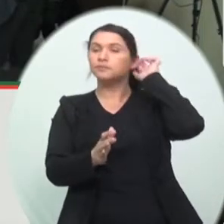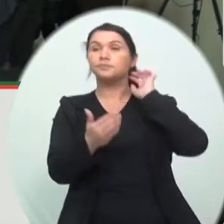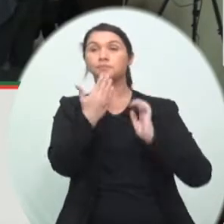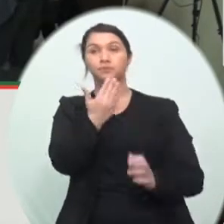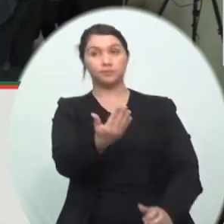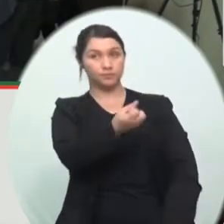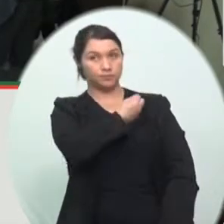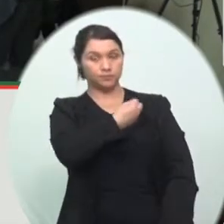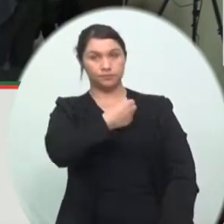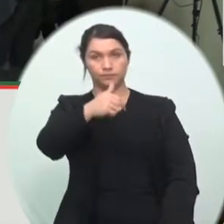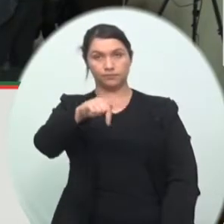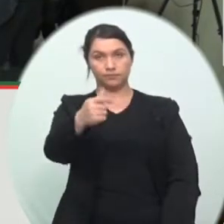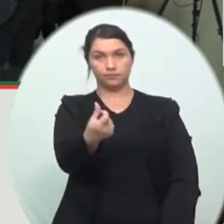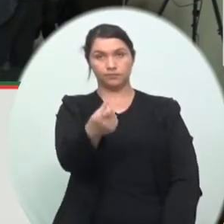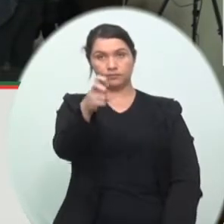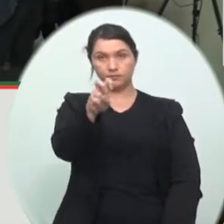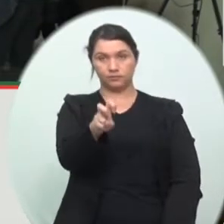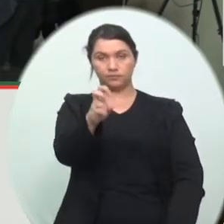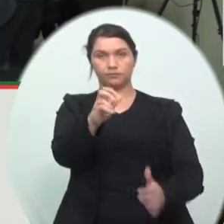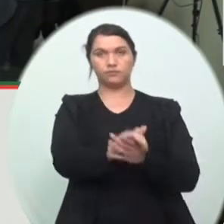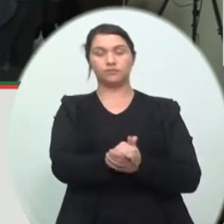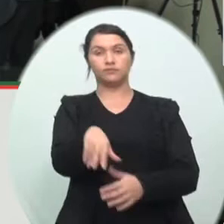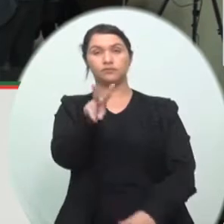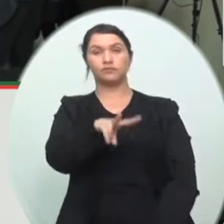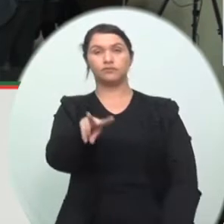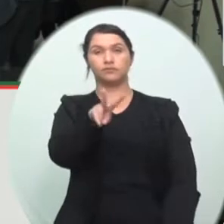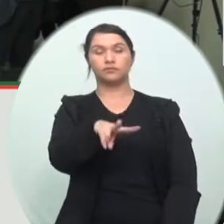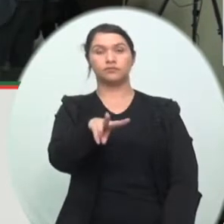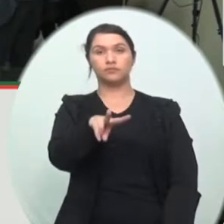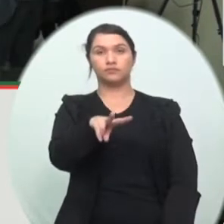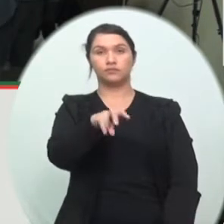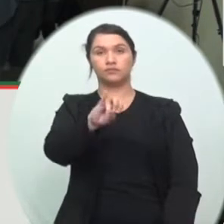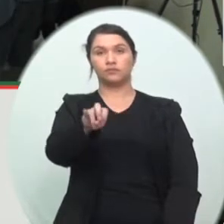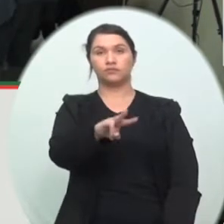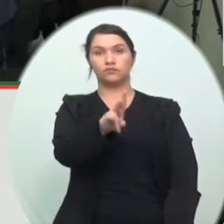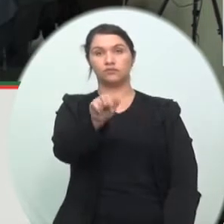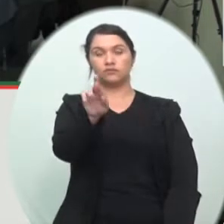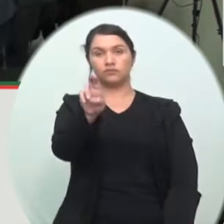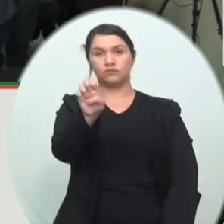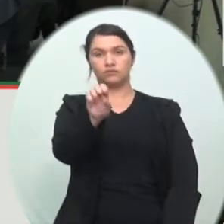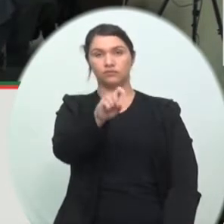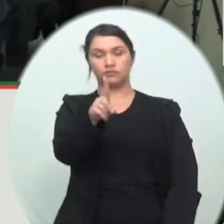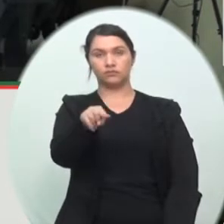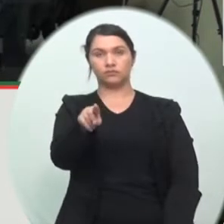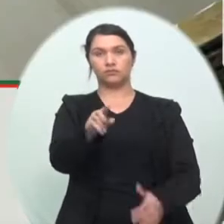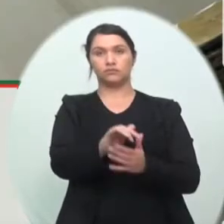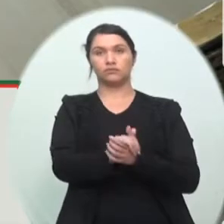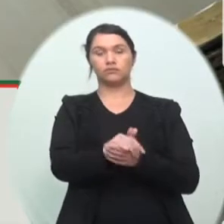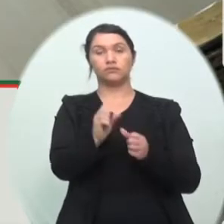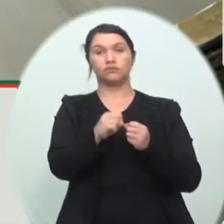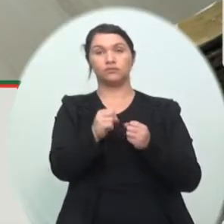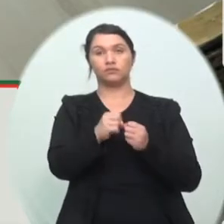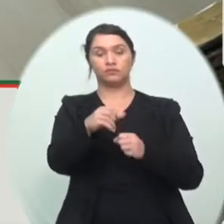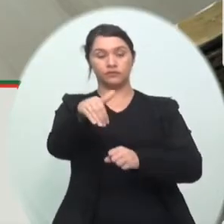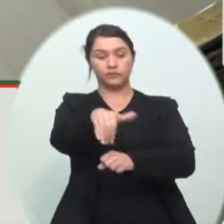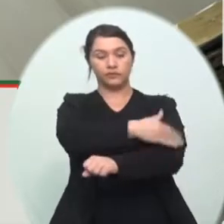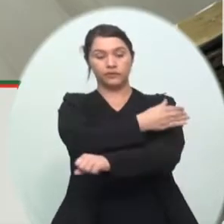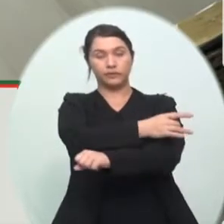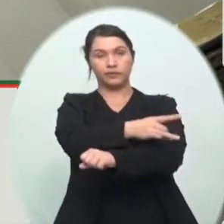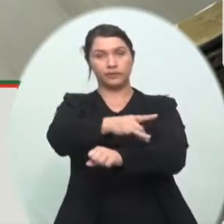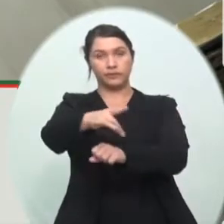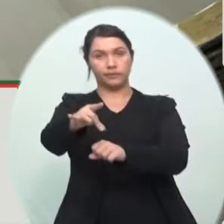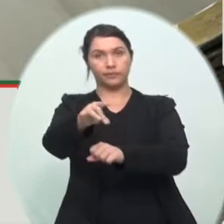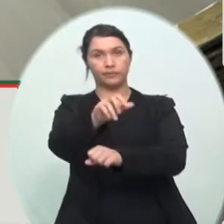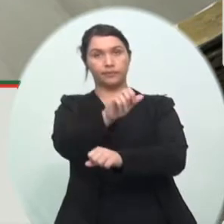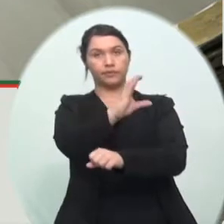Indicação número 765/18, autoria vereador Juarez de Jesus. Assunto: reparos na pavimentação da